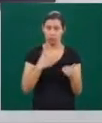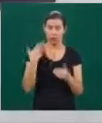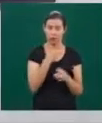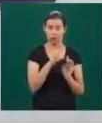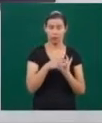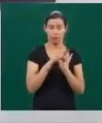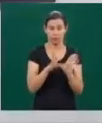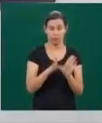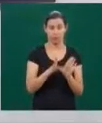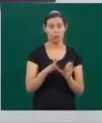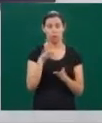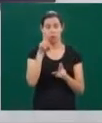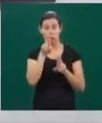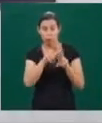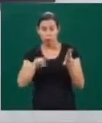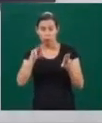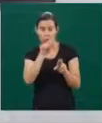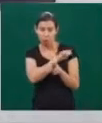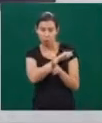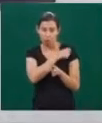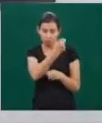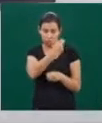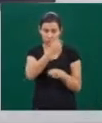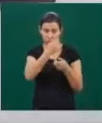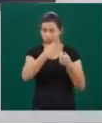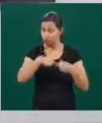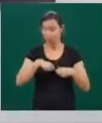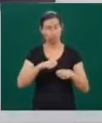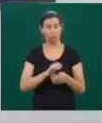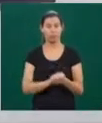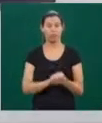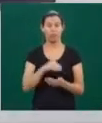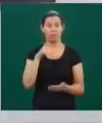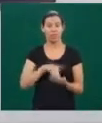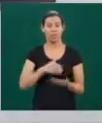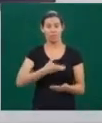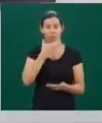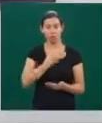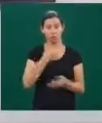precisa ser da UFO. As aulas vão até dezembro. O TV Notícias desta quinta